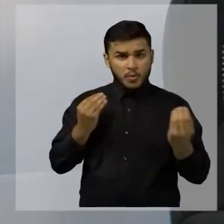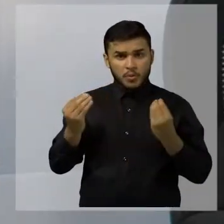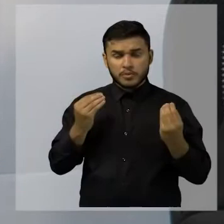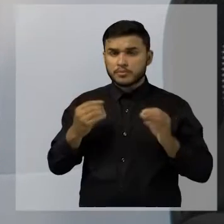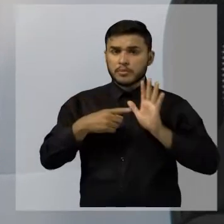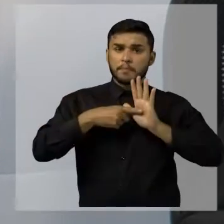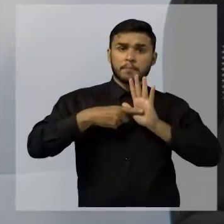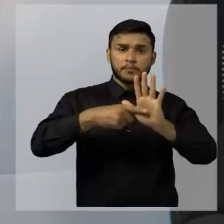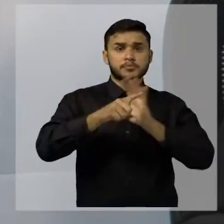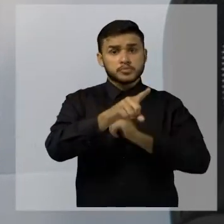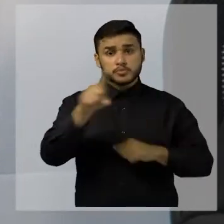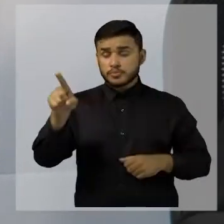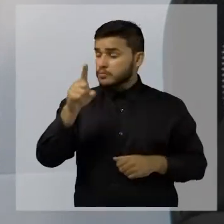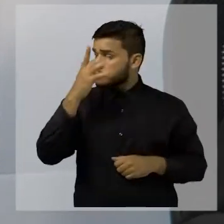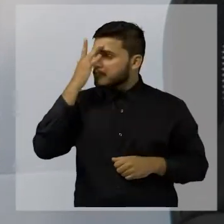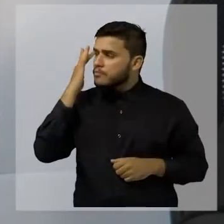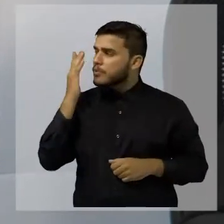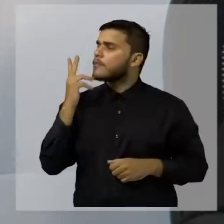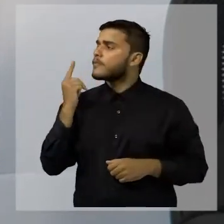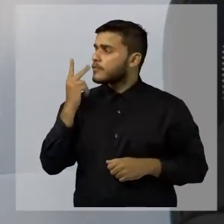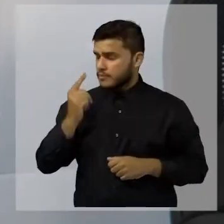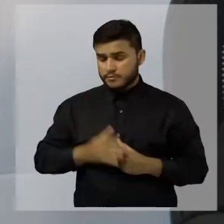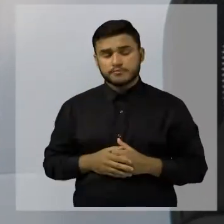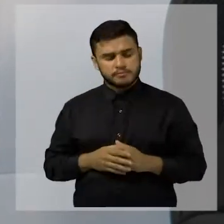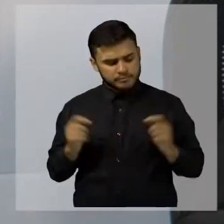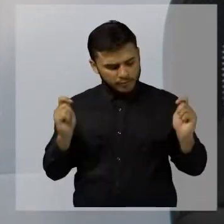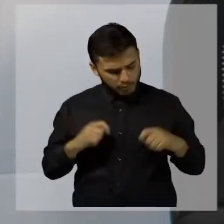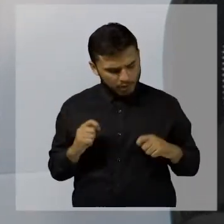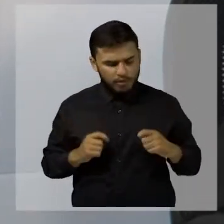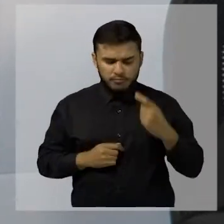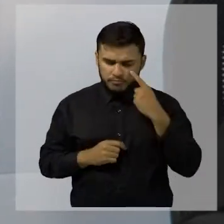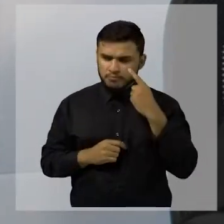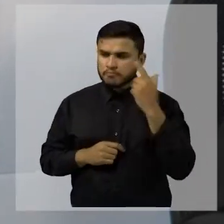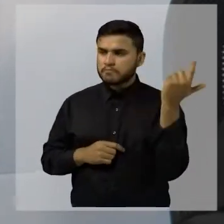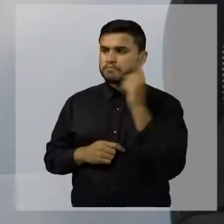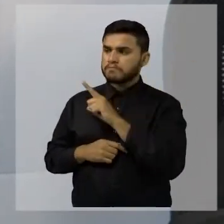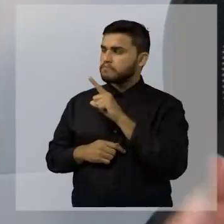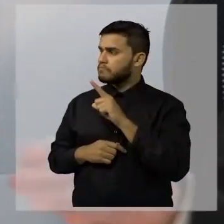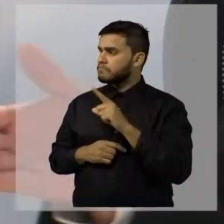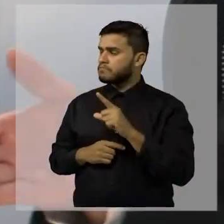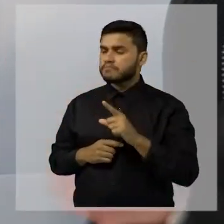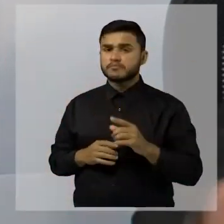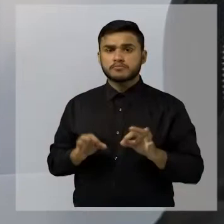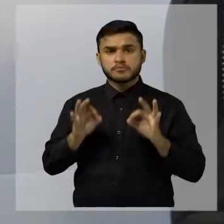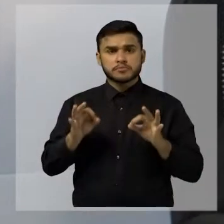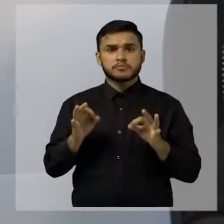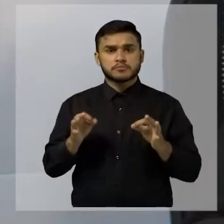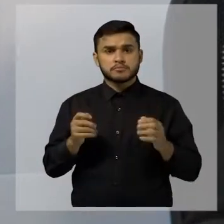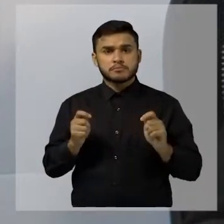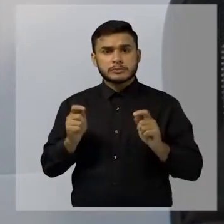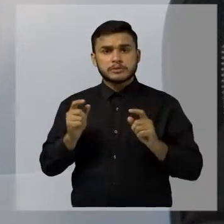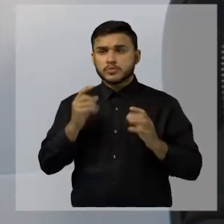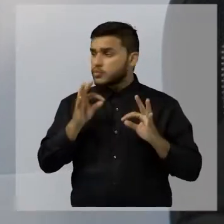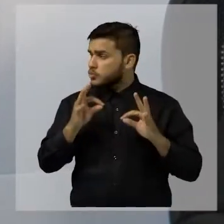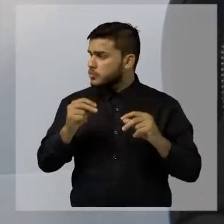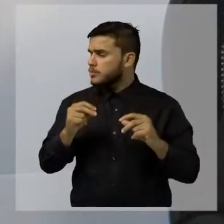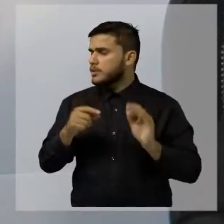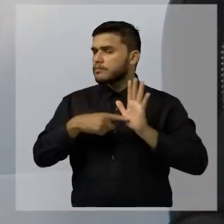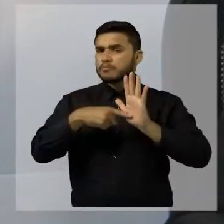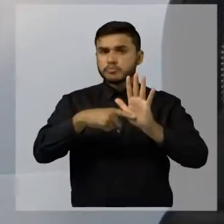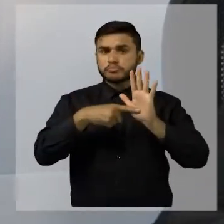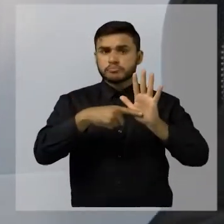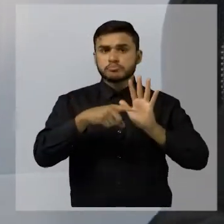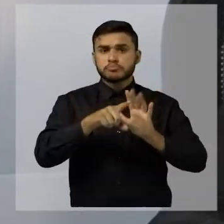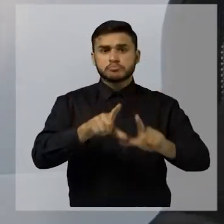uma pessoa que possa ter um capital político razoável. Quer ver um exemplo? Pastor Ronaldo Martins, com